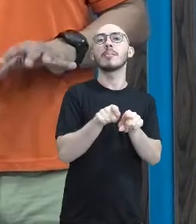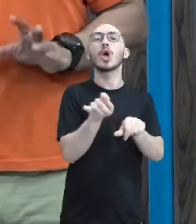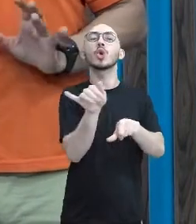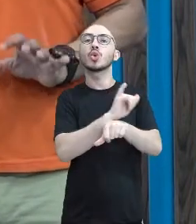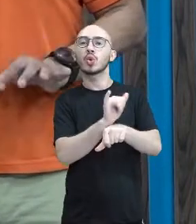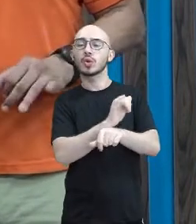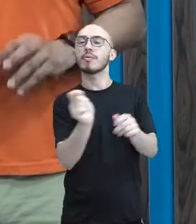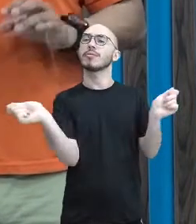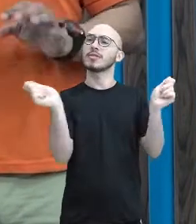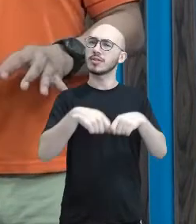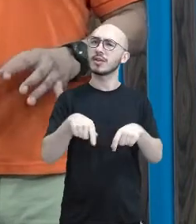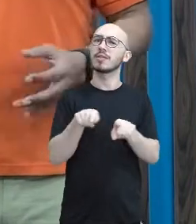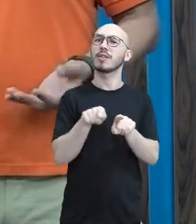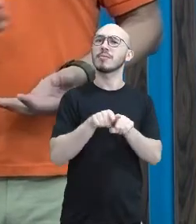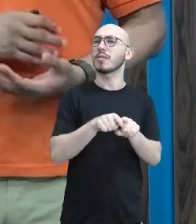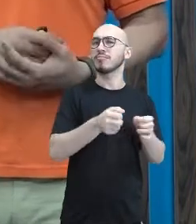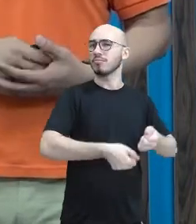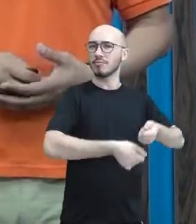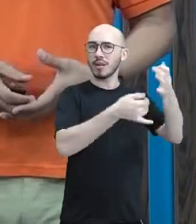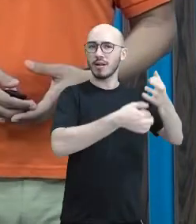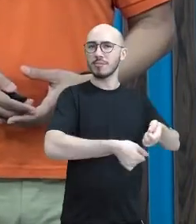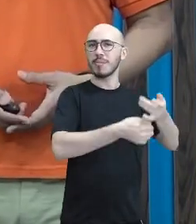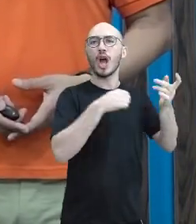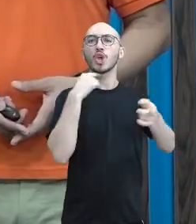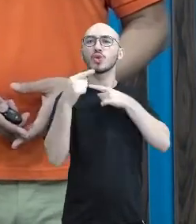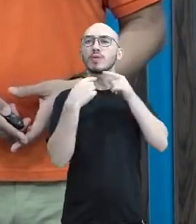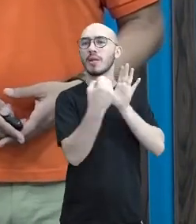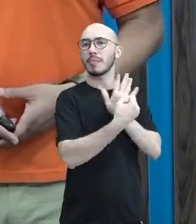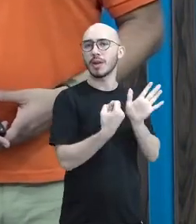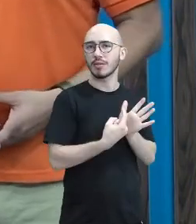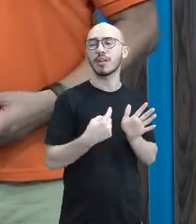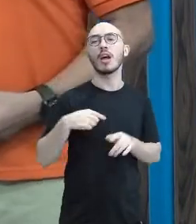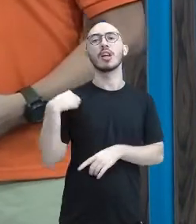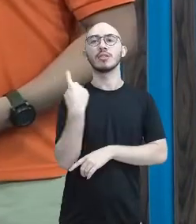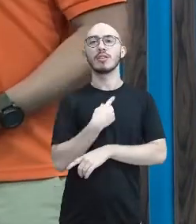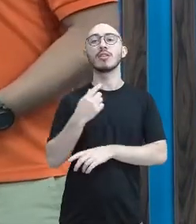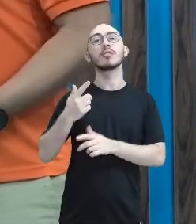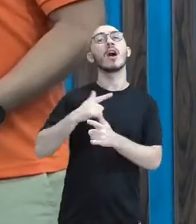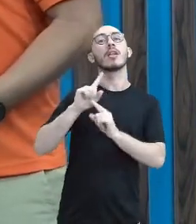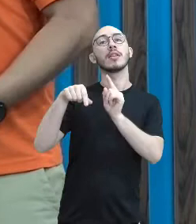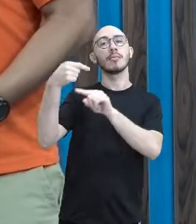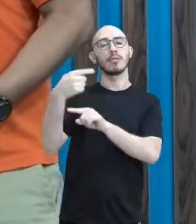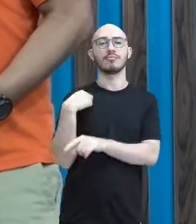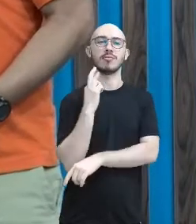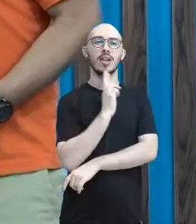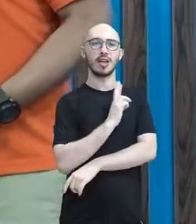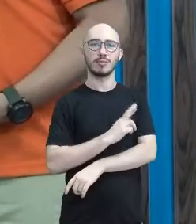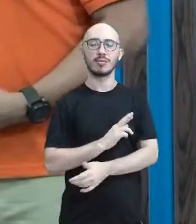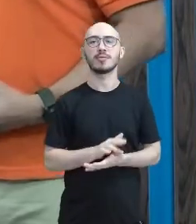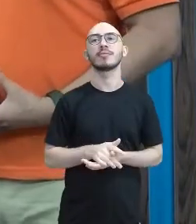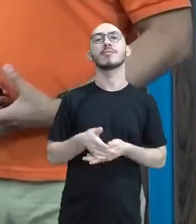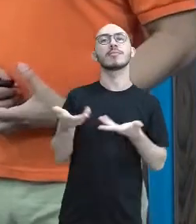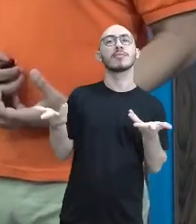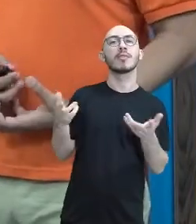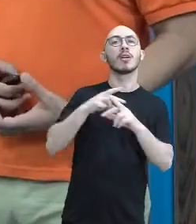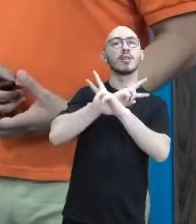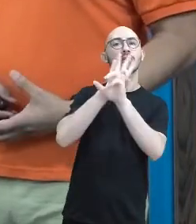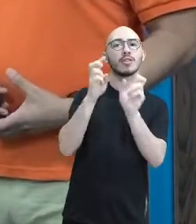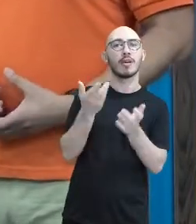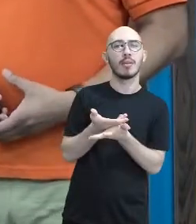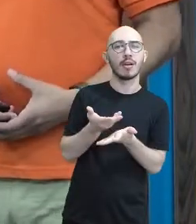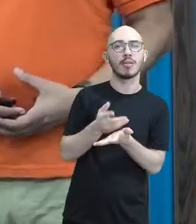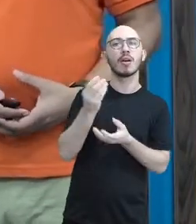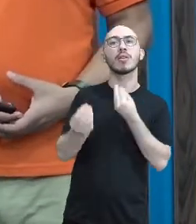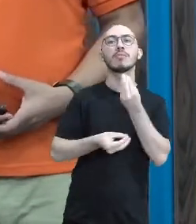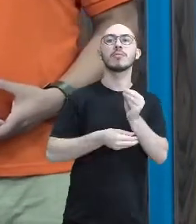ir lá, comentário, tirar dúvidas, que a gente responde aqui na aula seguinte, tá bom? Vamos lá. Nossa aula hoje, nosso tema é Manual de